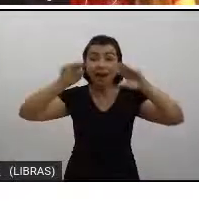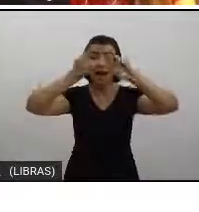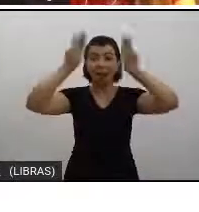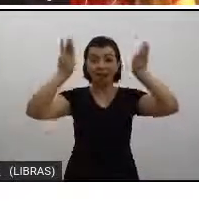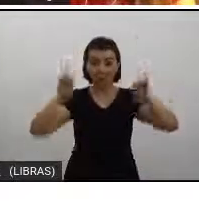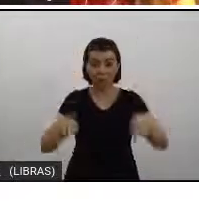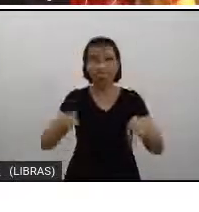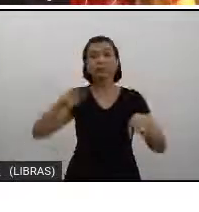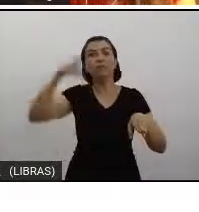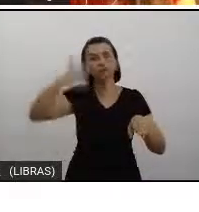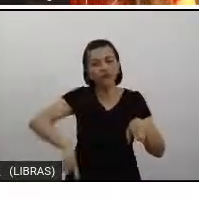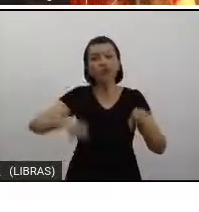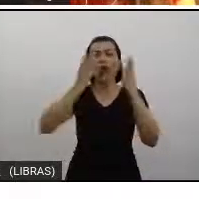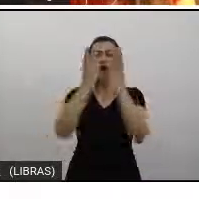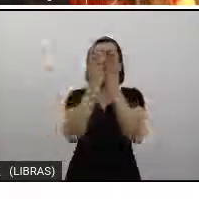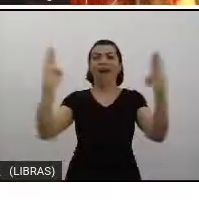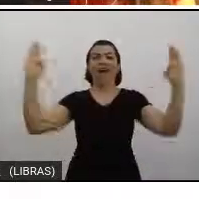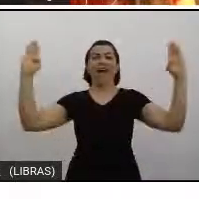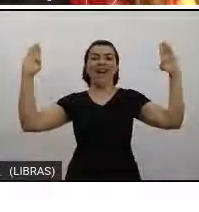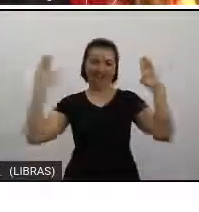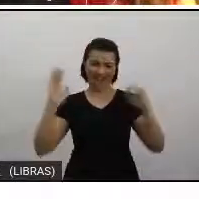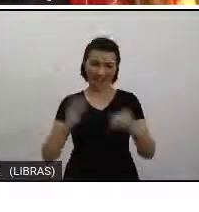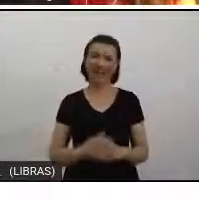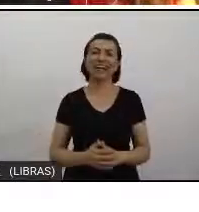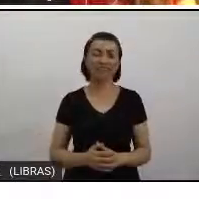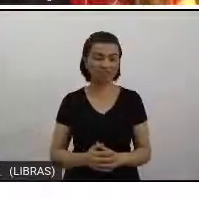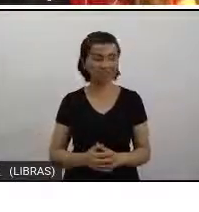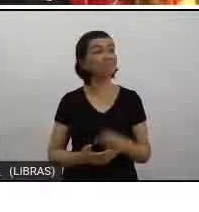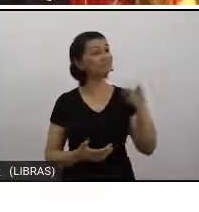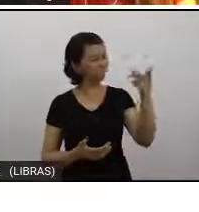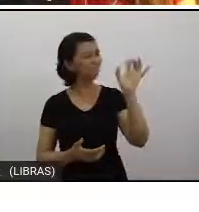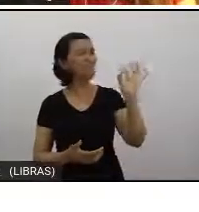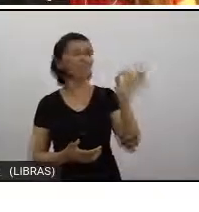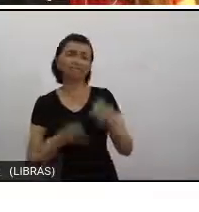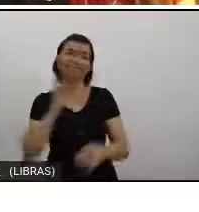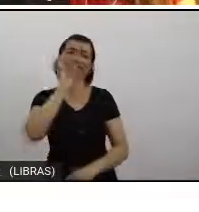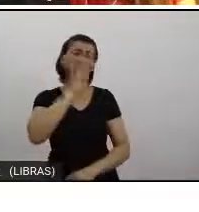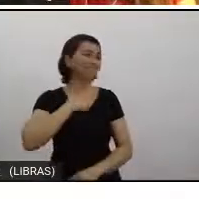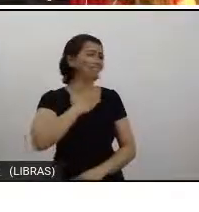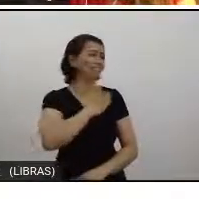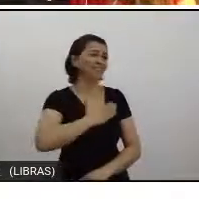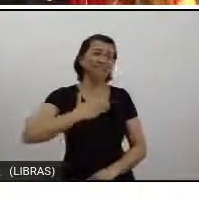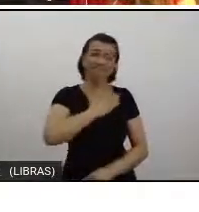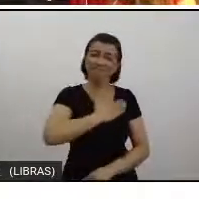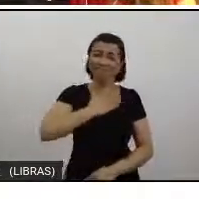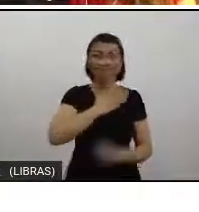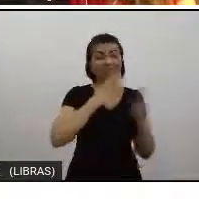enfim, foi interessante essa questão temporal também agora.